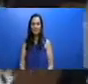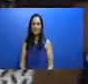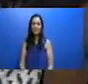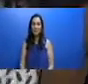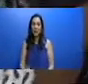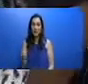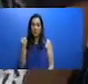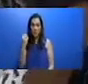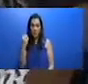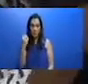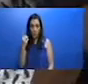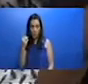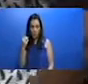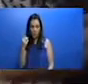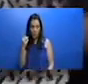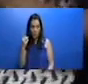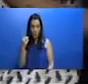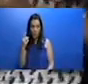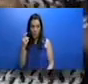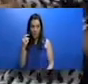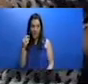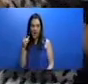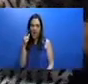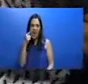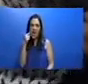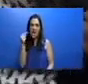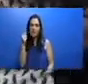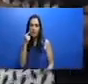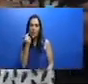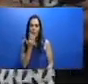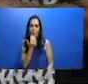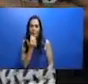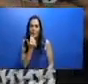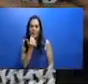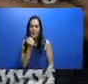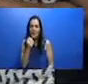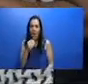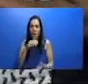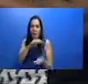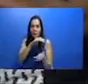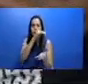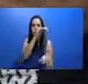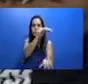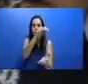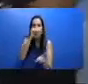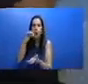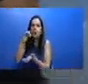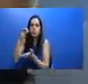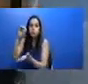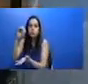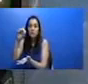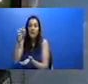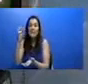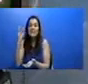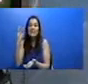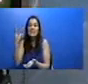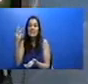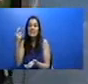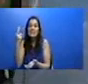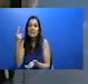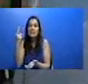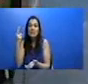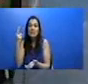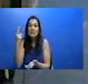embalagem com 2 quilos de ração para gatos custa R$ 38,00. Quanto custa 1 quilo